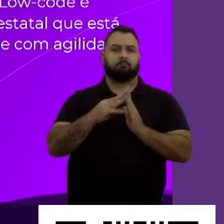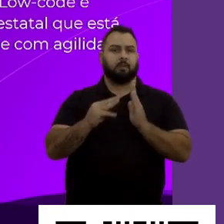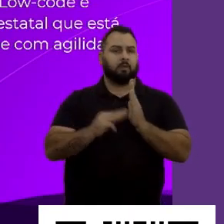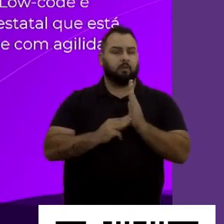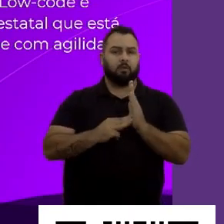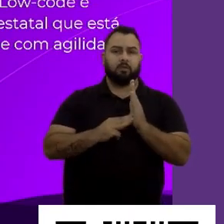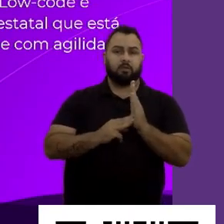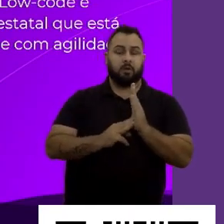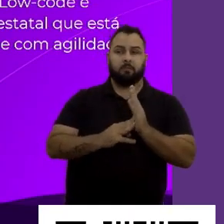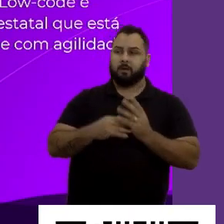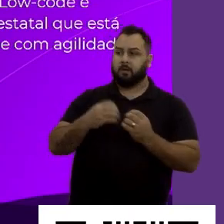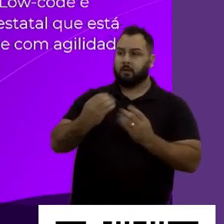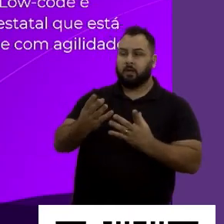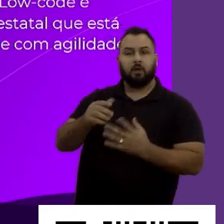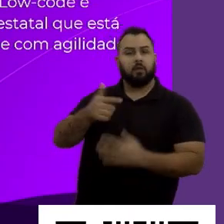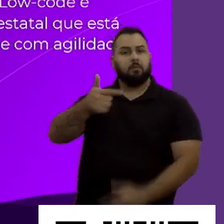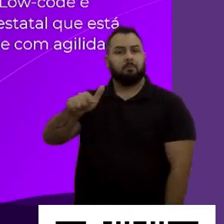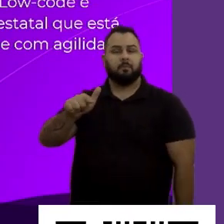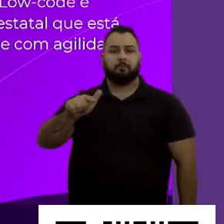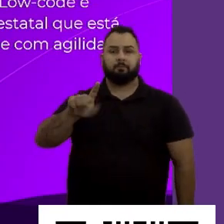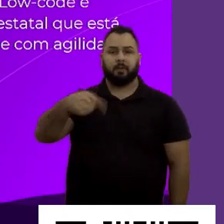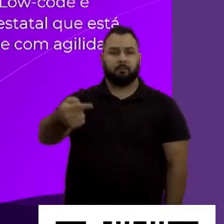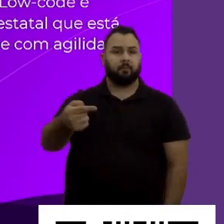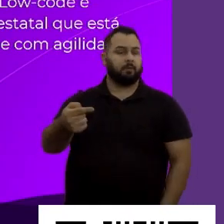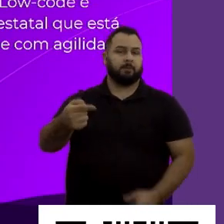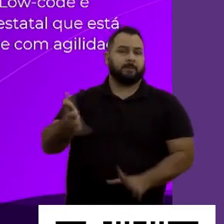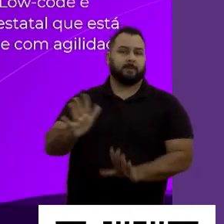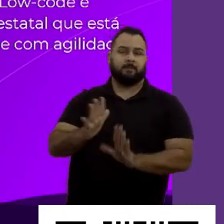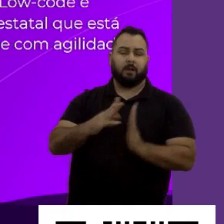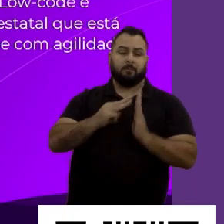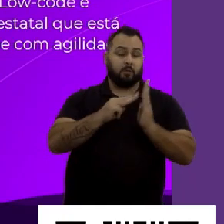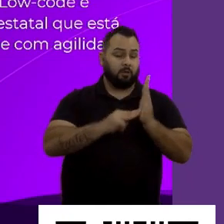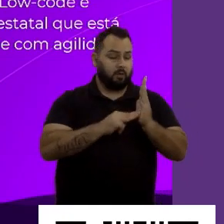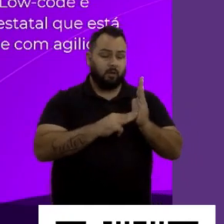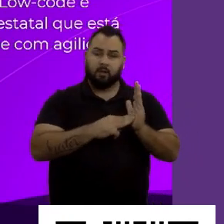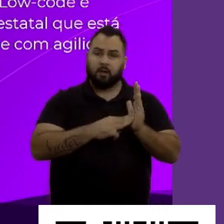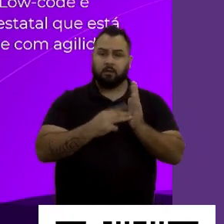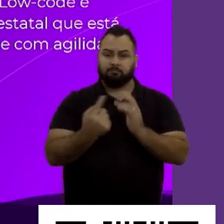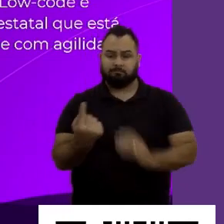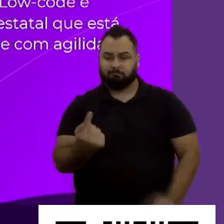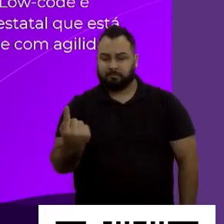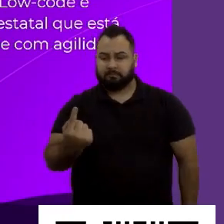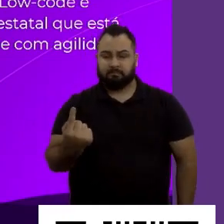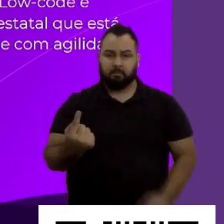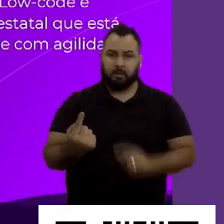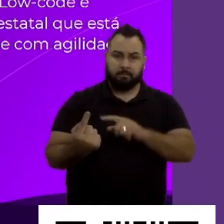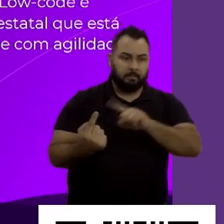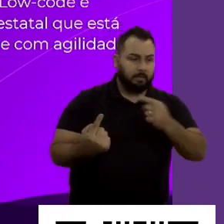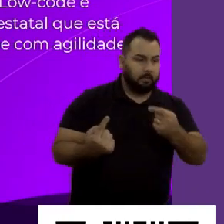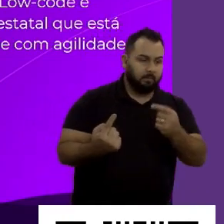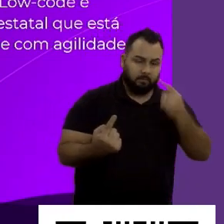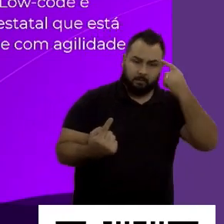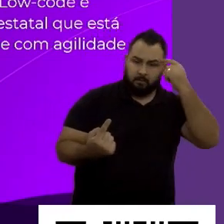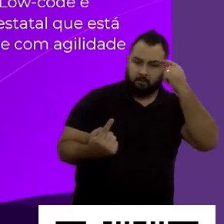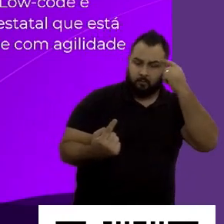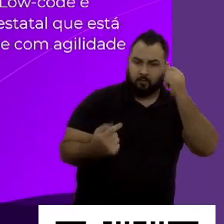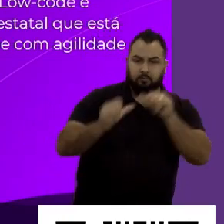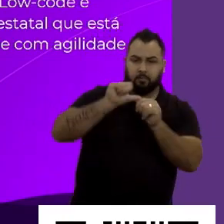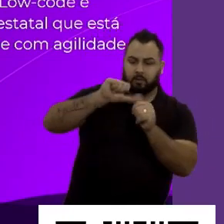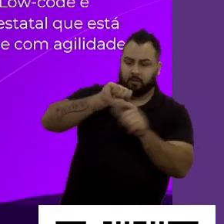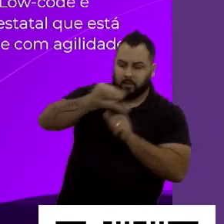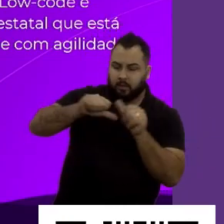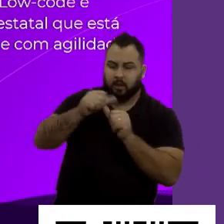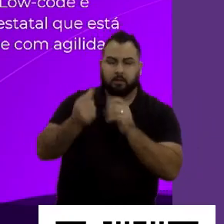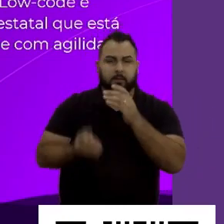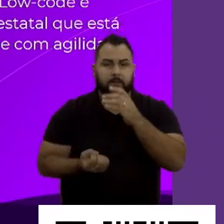algo depois fica só a metodologia solta e eu queria transformar isso num aplicativo Foi aí que a gente entrou e entregou o aplicativo